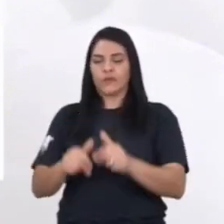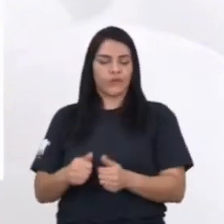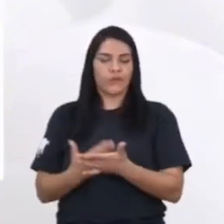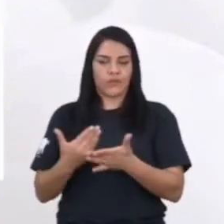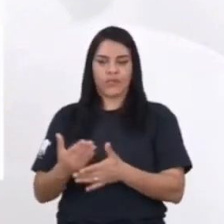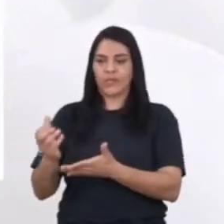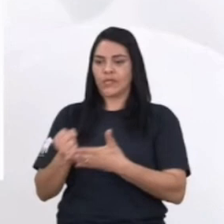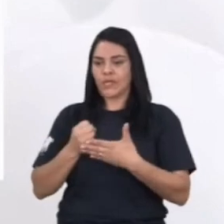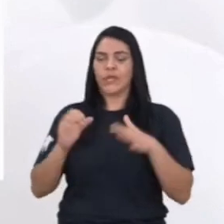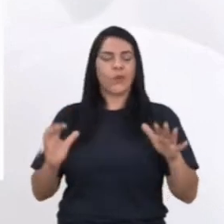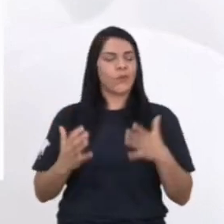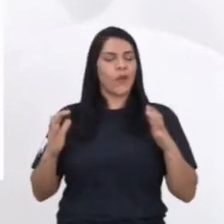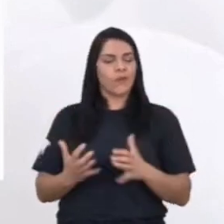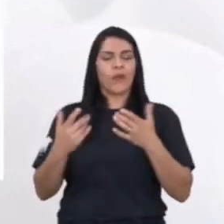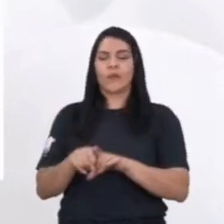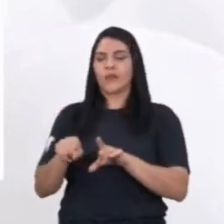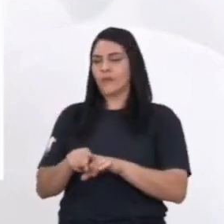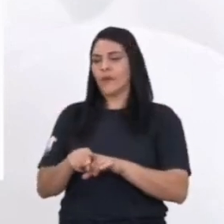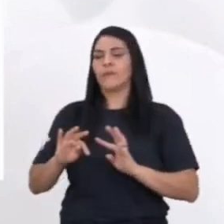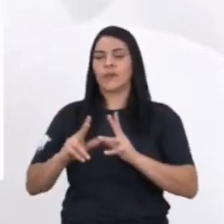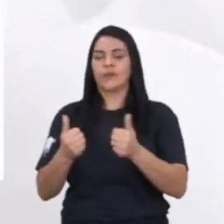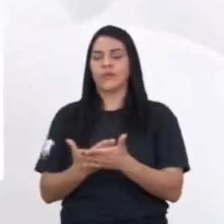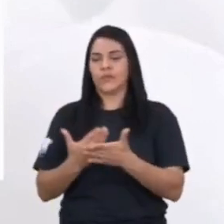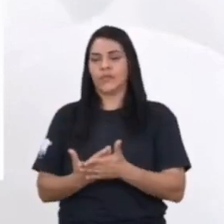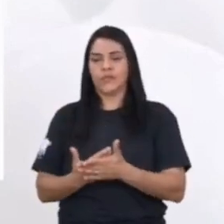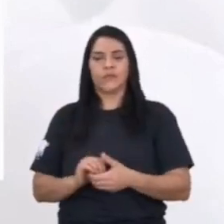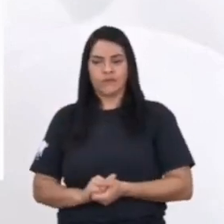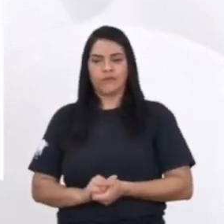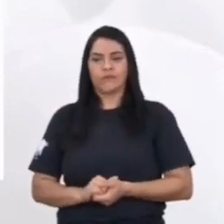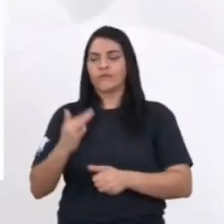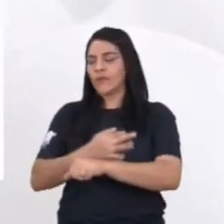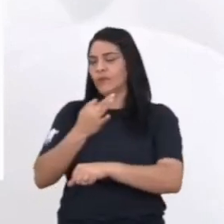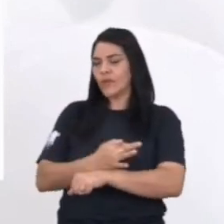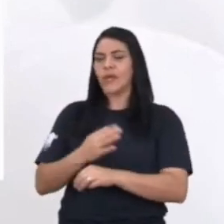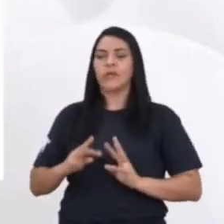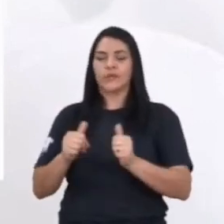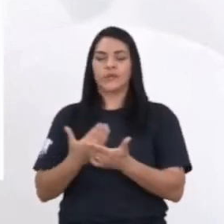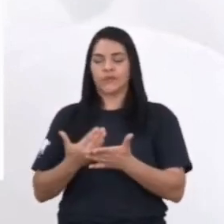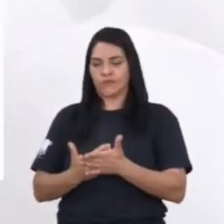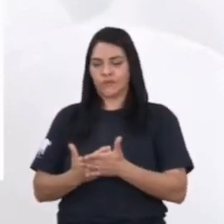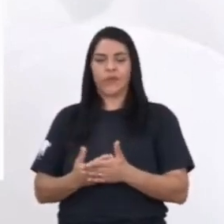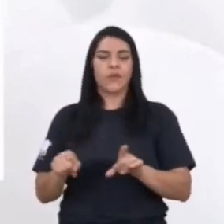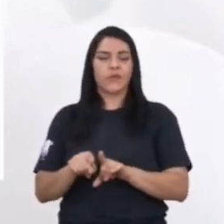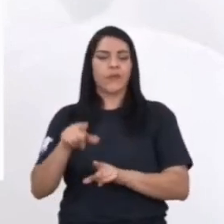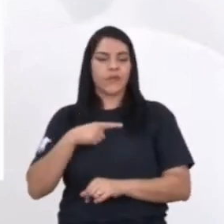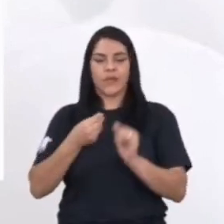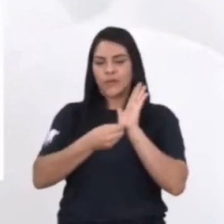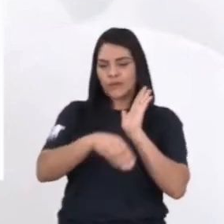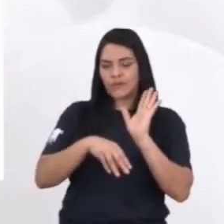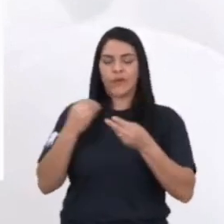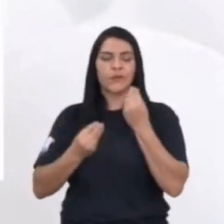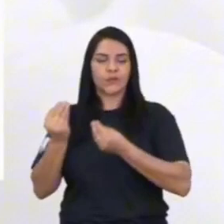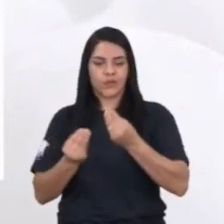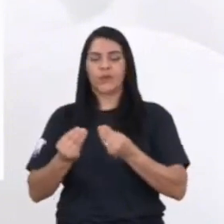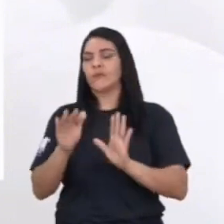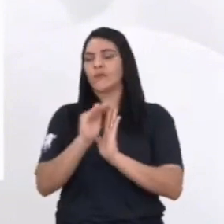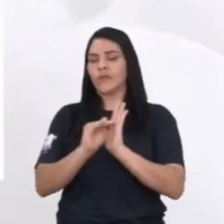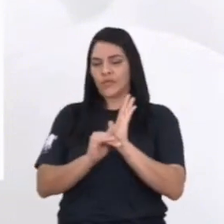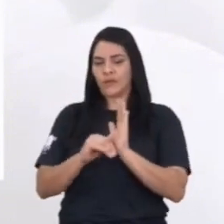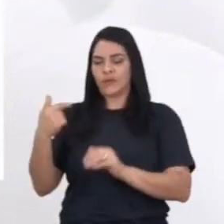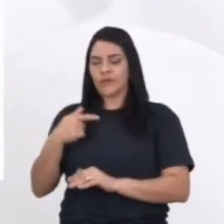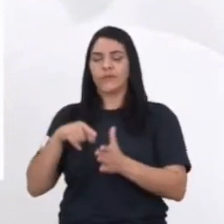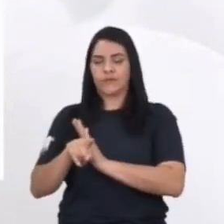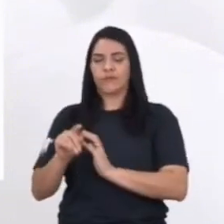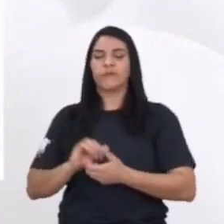ali um estímulo de extra ali para os estudantes, de uma questão realmente para se superar ali nos estudos. Então aqui tá passando um spoilerzinho de como que fica a tarefa com 7 questões.